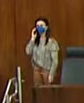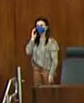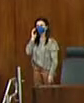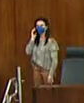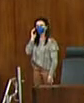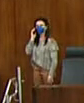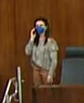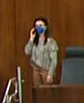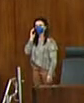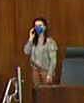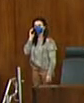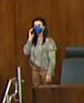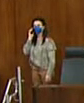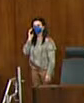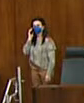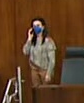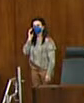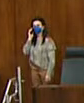Dez segundos, a gente reabre.